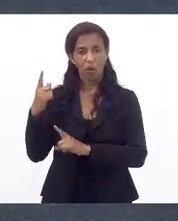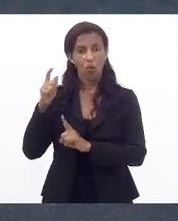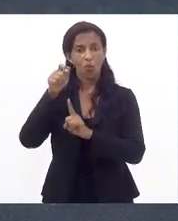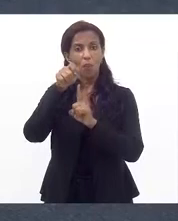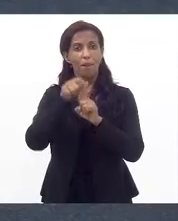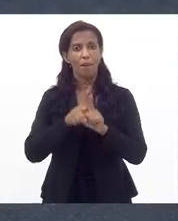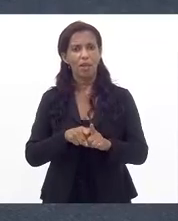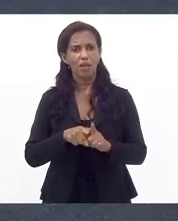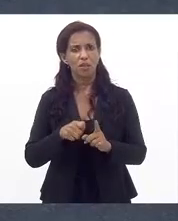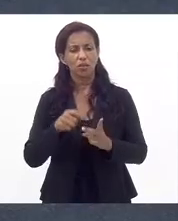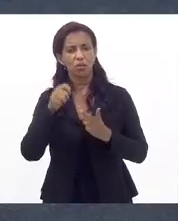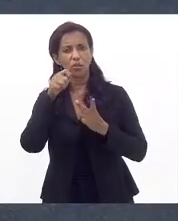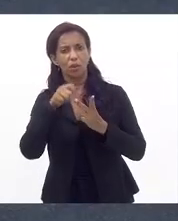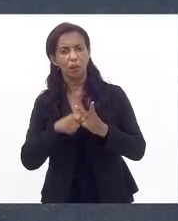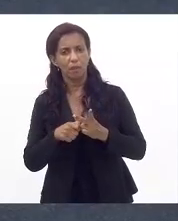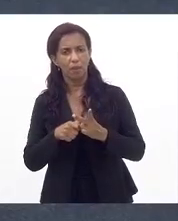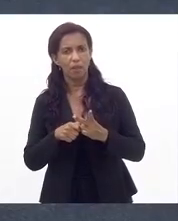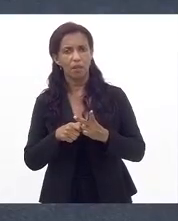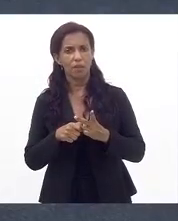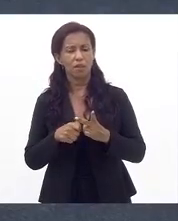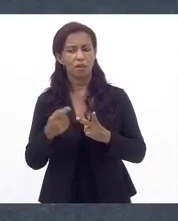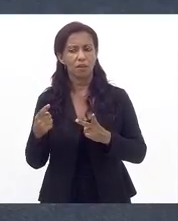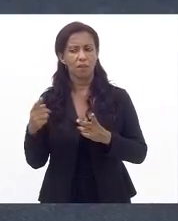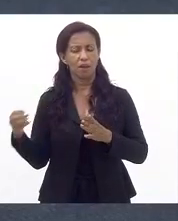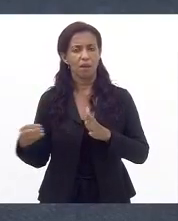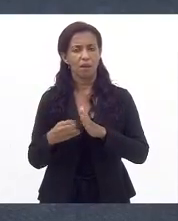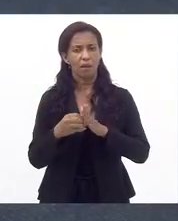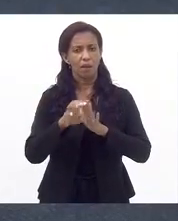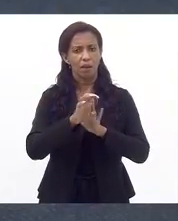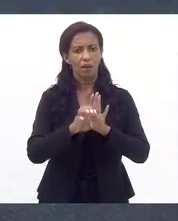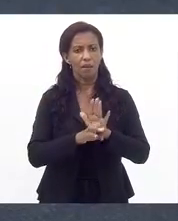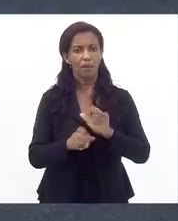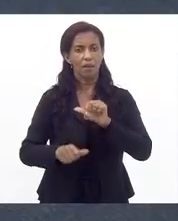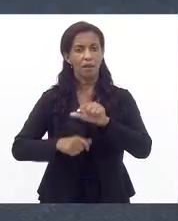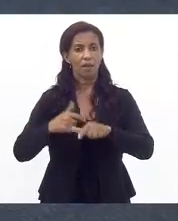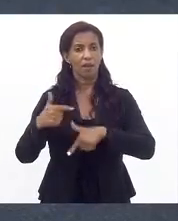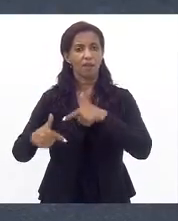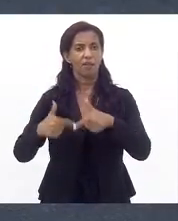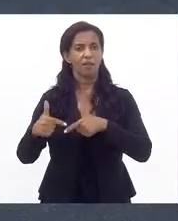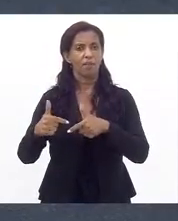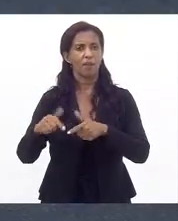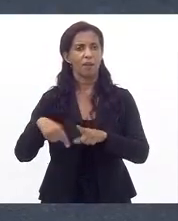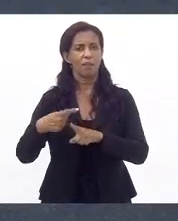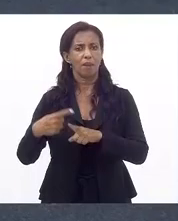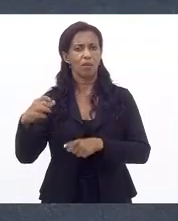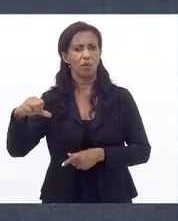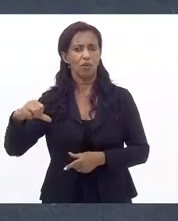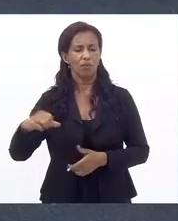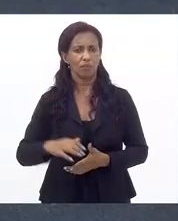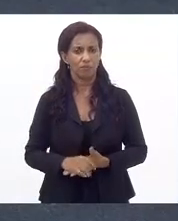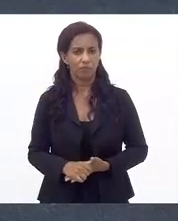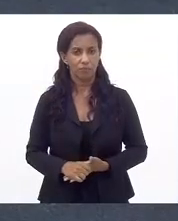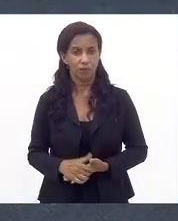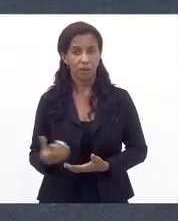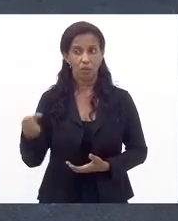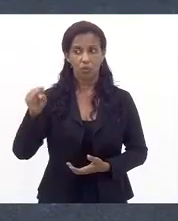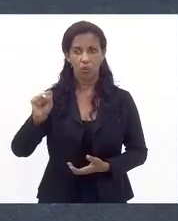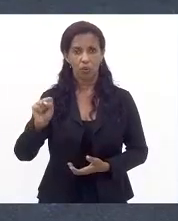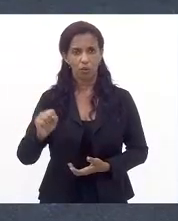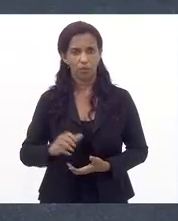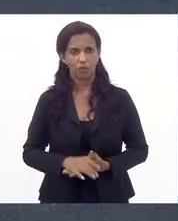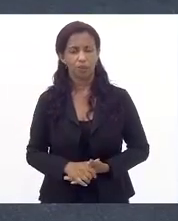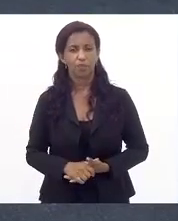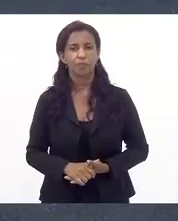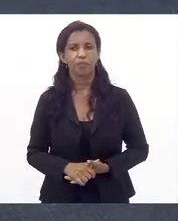mês dois meses mas ter promulgado na emenda ela vai ter que trabalhar mais nove anos 8